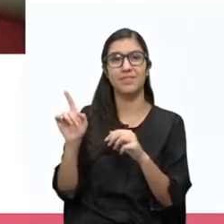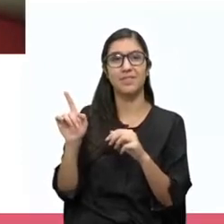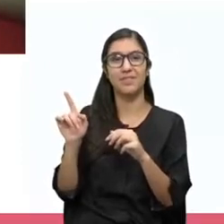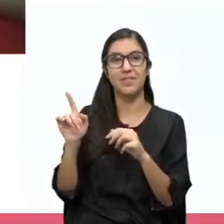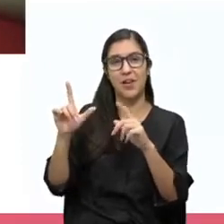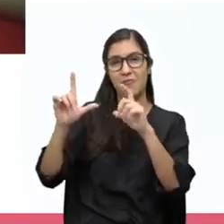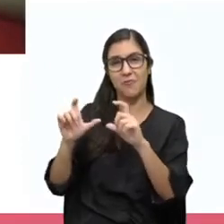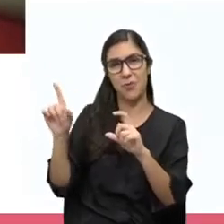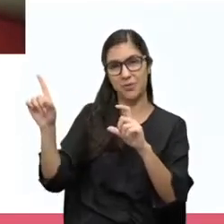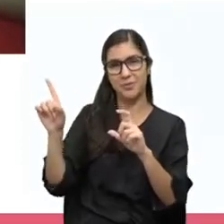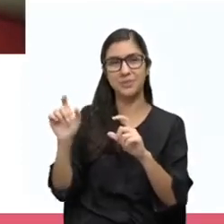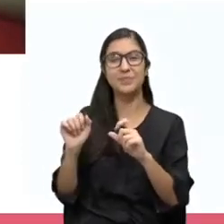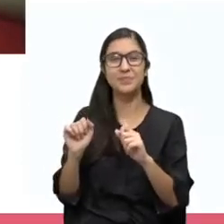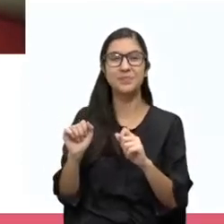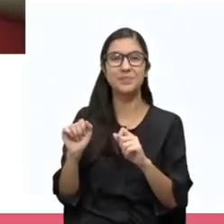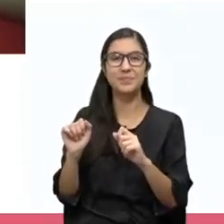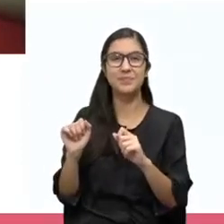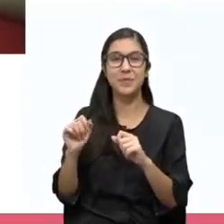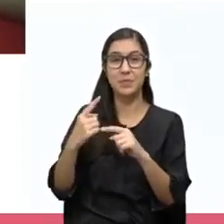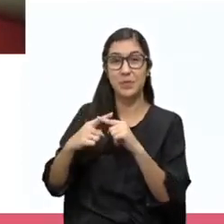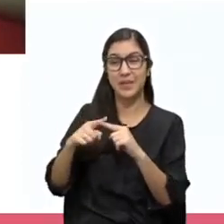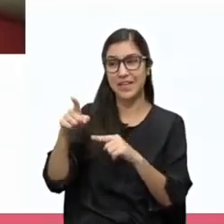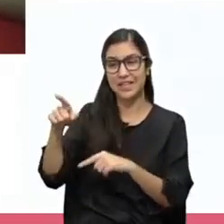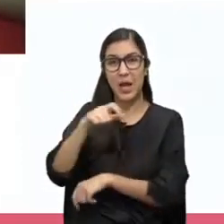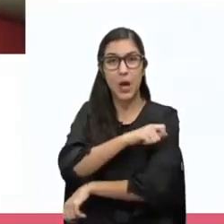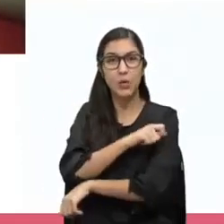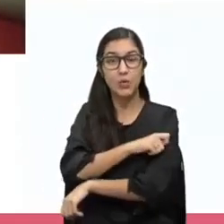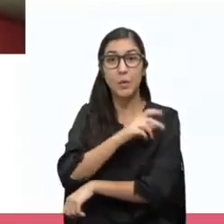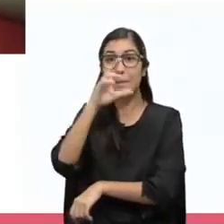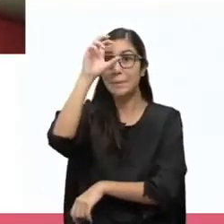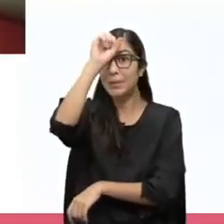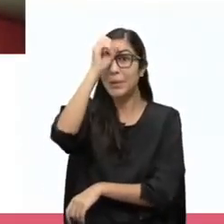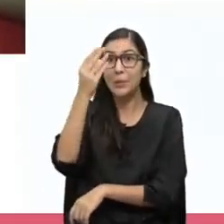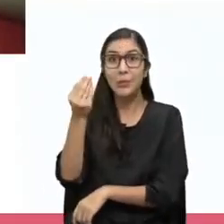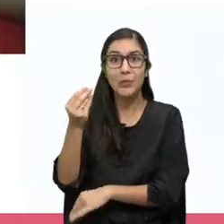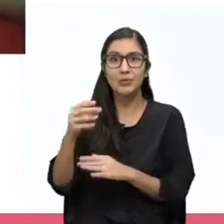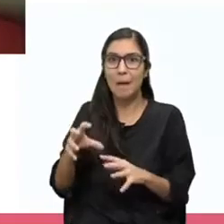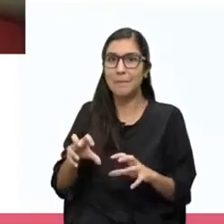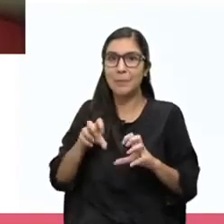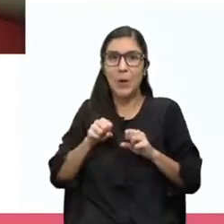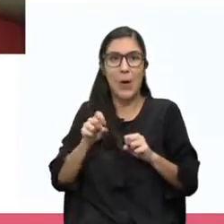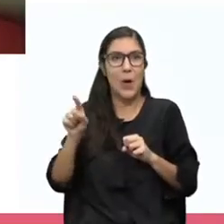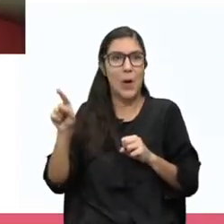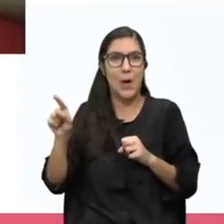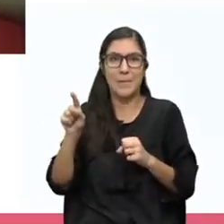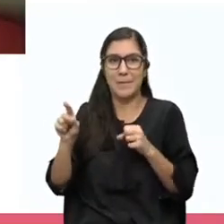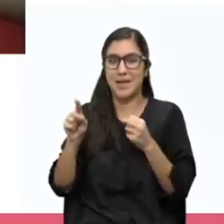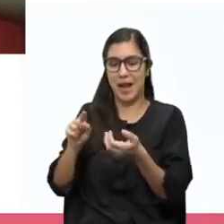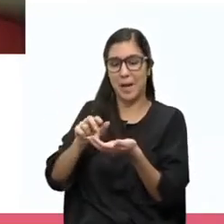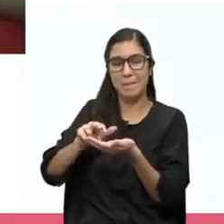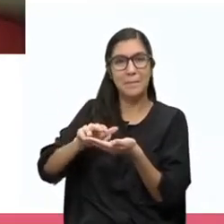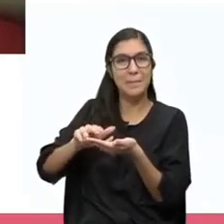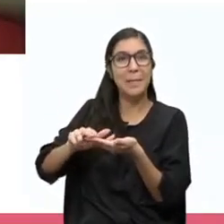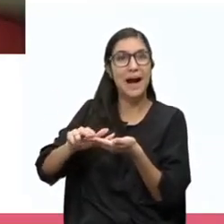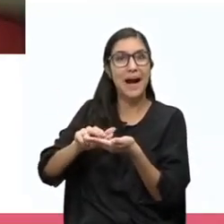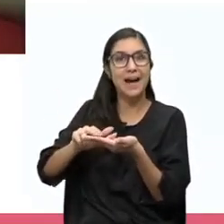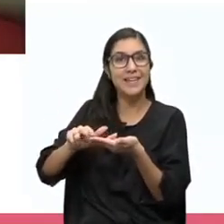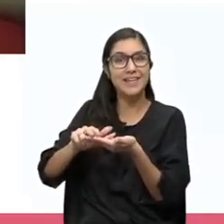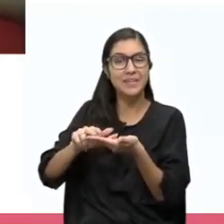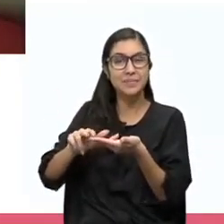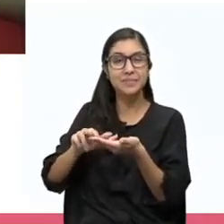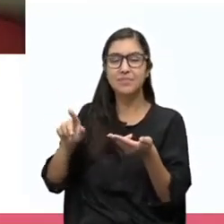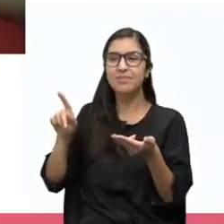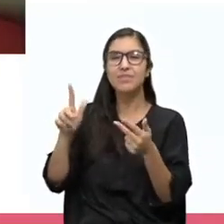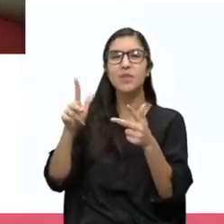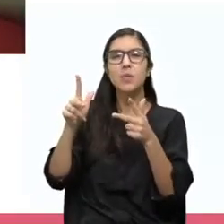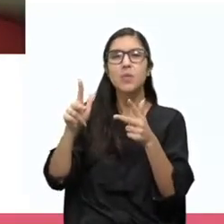grande apreço, porque esse aluno ele se apropriou muito do braille digitado. Então, é